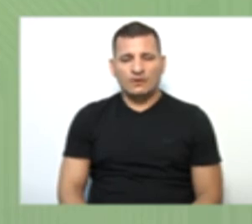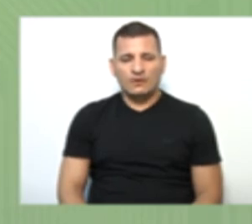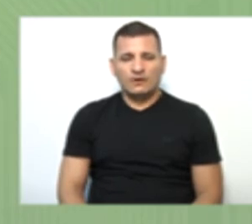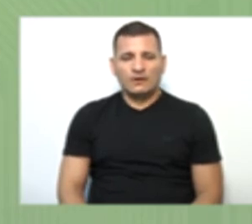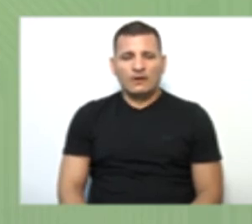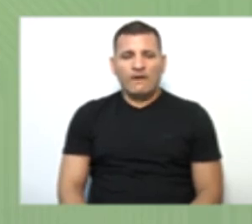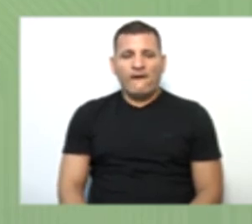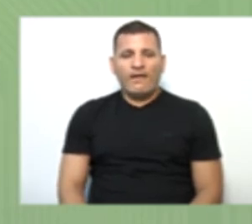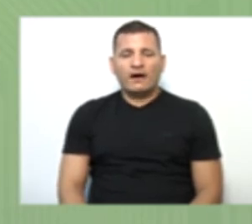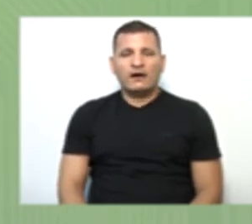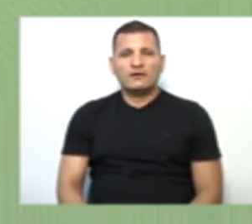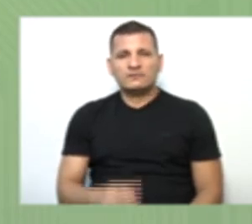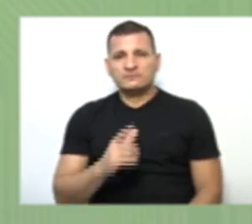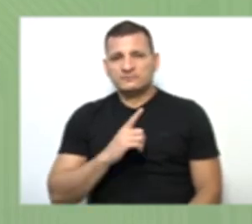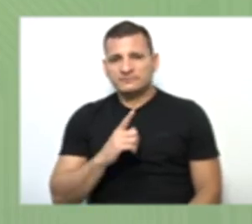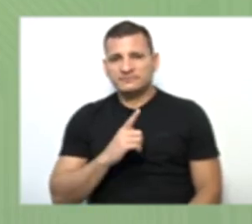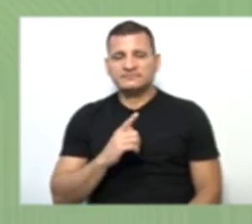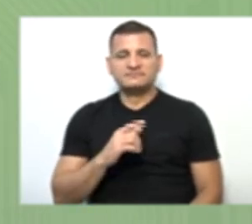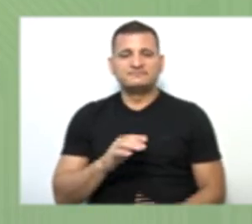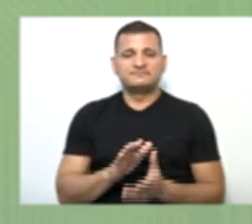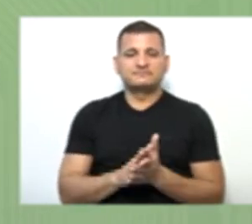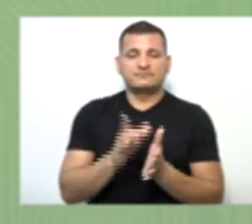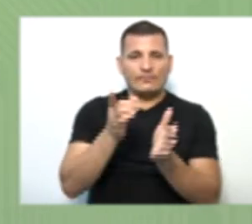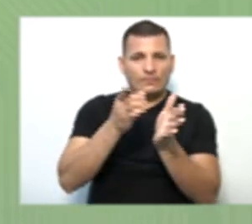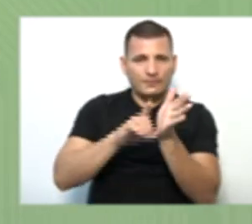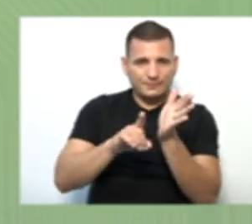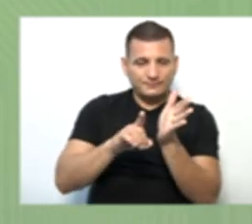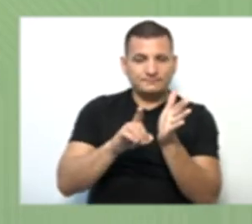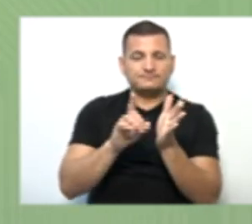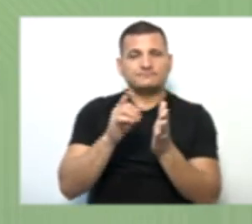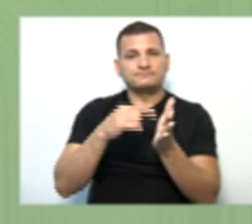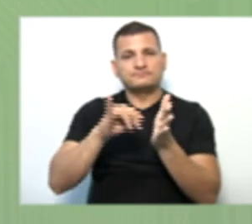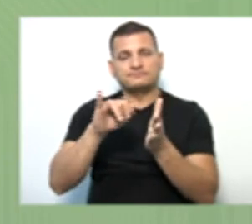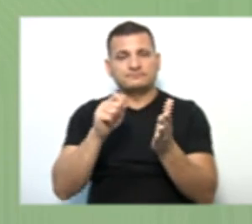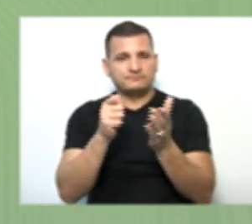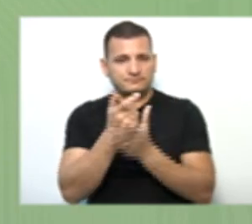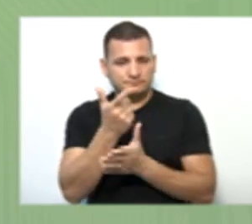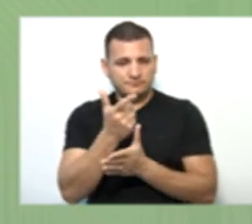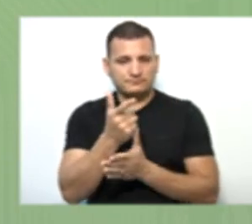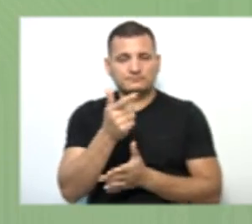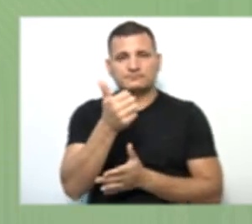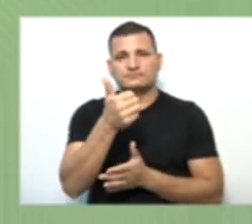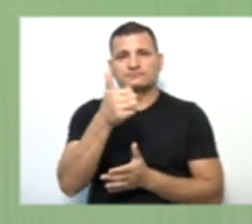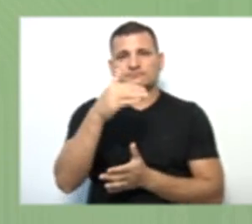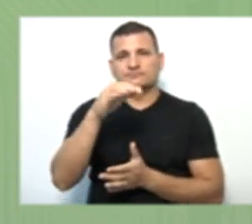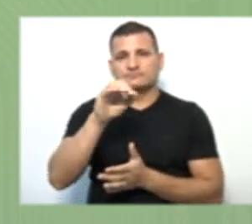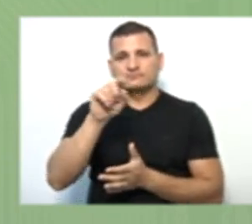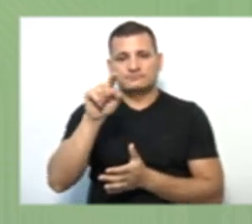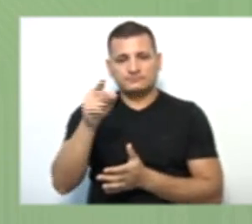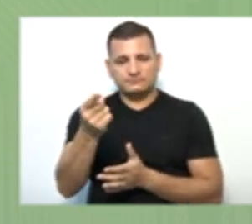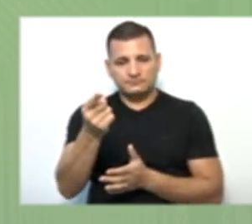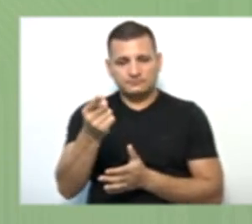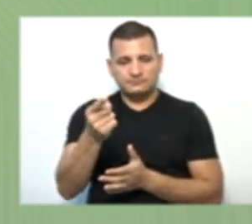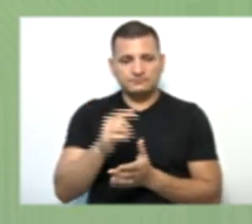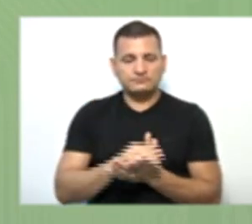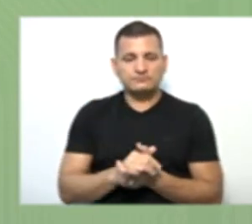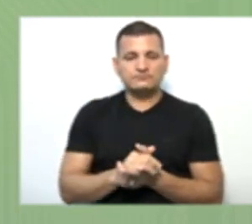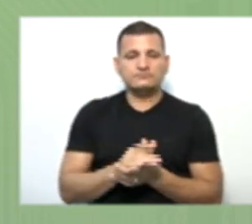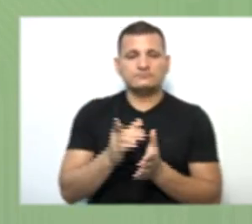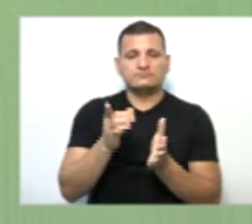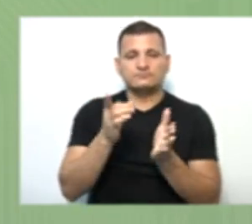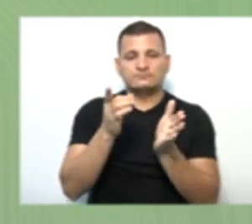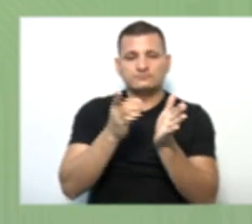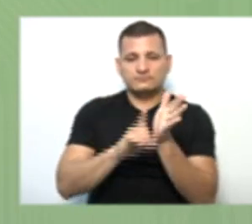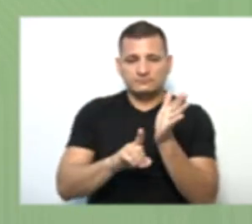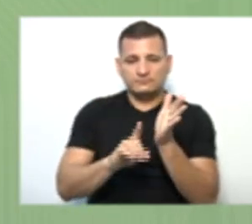Aí nós temos débito, né? Imposto a pagar, 10.000. Débito, juros